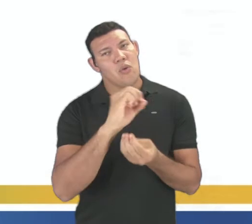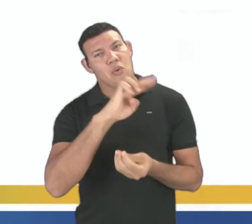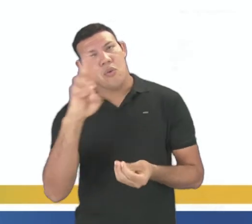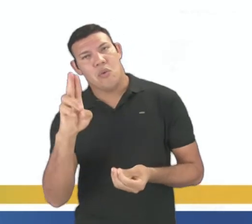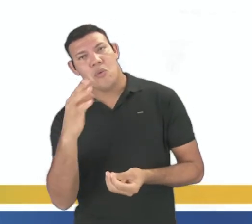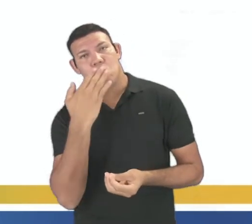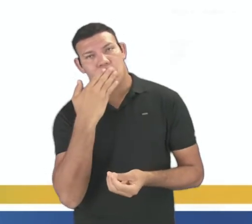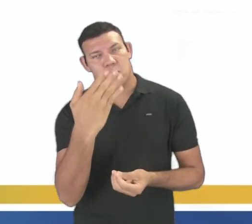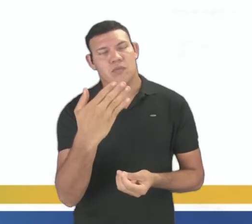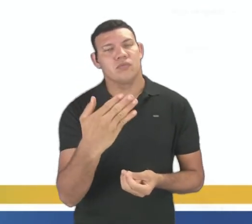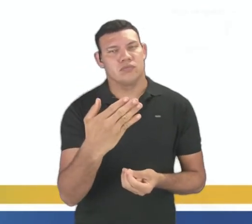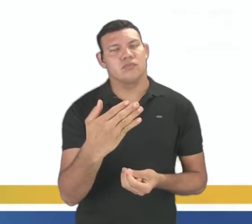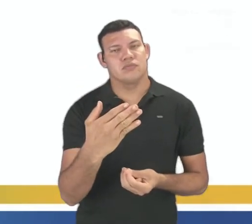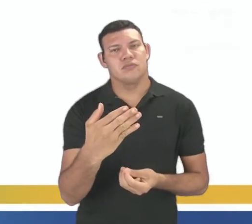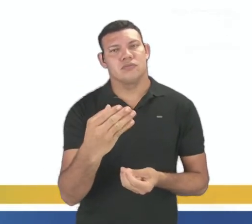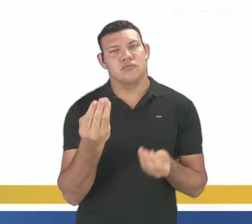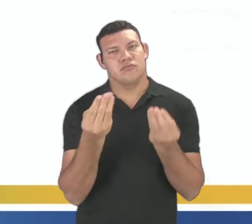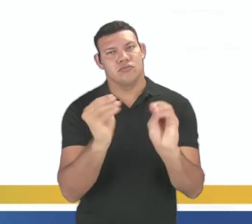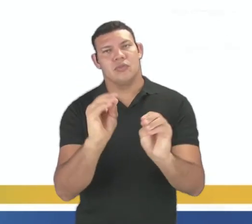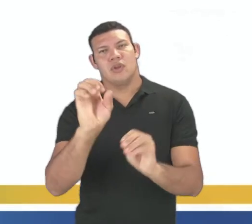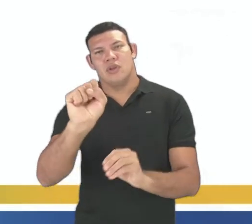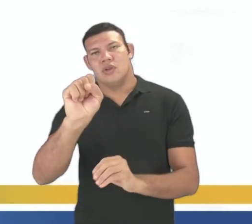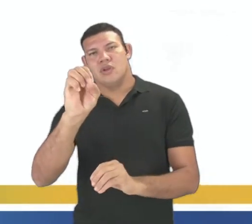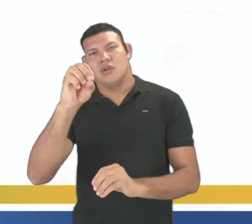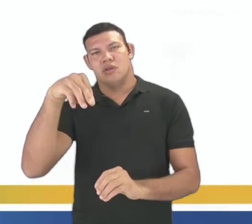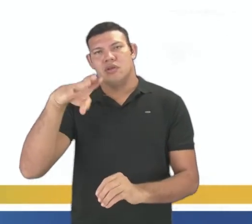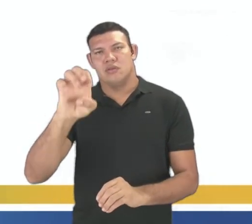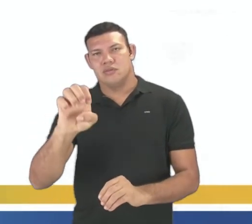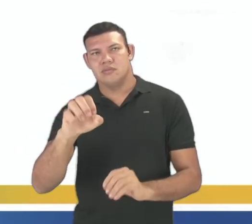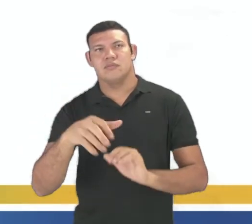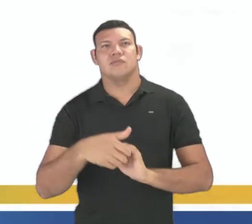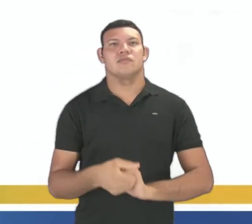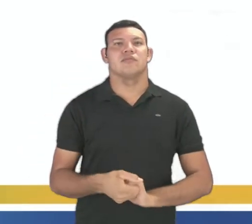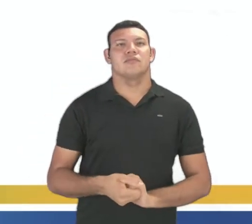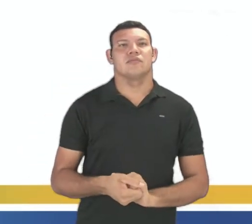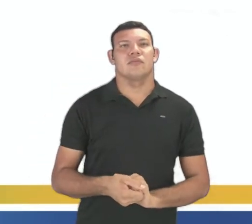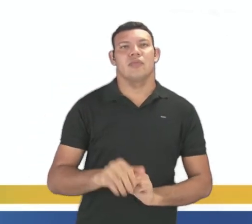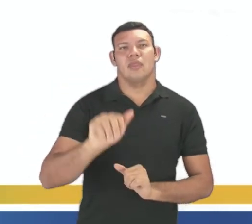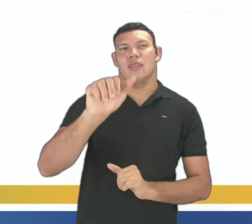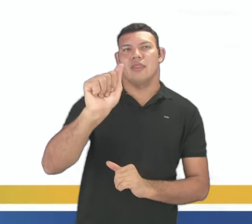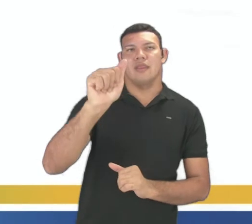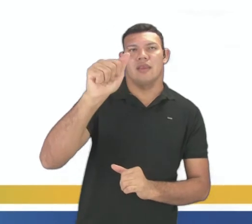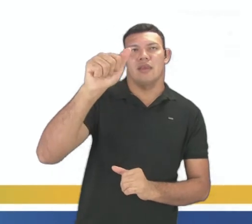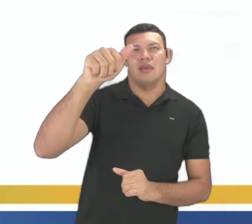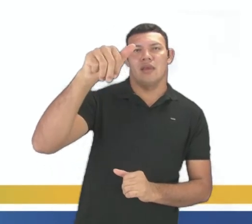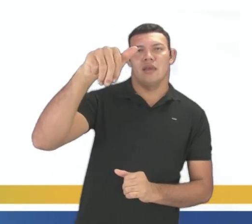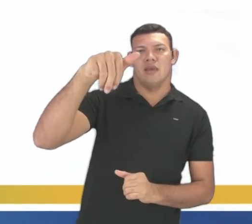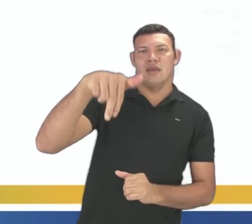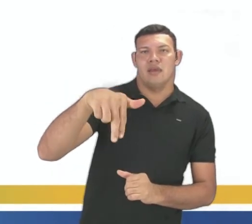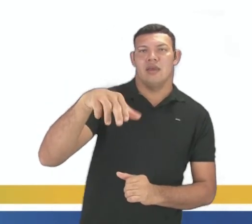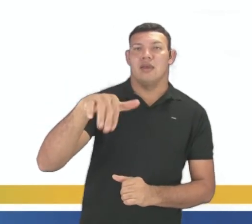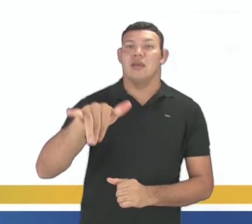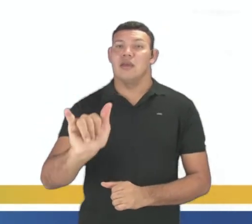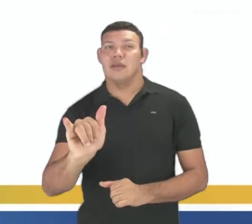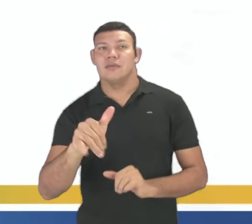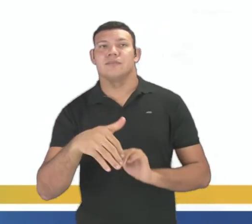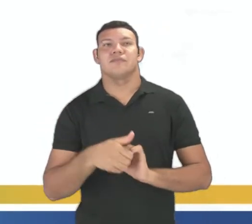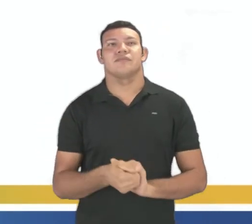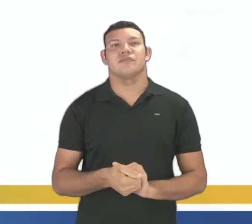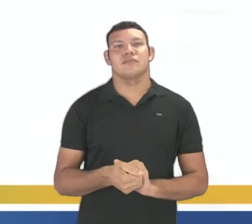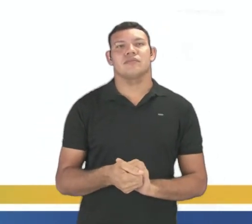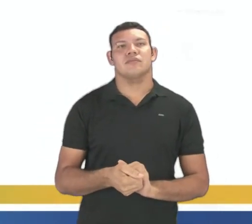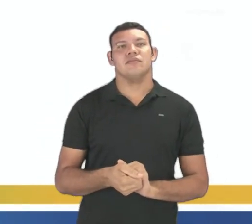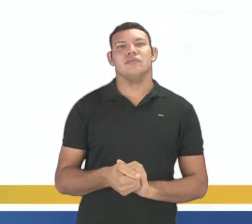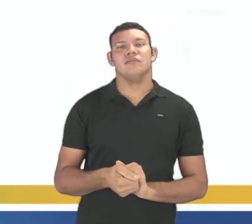de perguntas. Para diferenciar o uso do no e do any, que é um dos problemas principais, nós devemos saber que